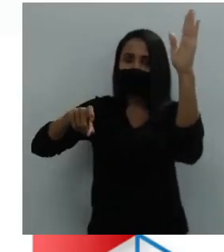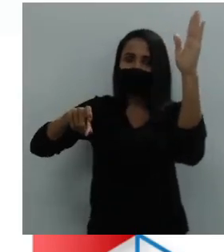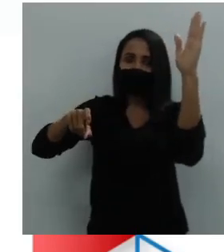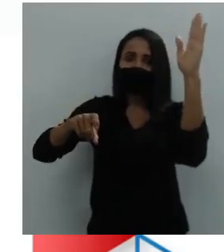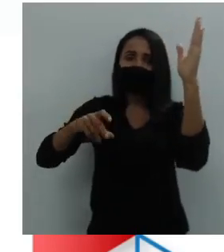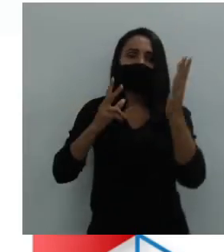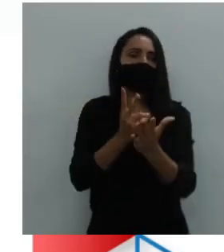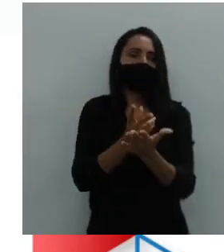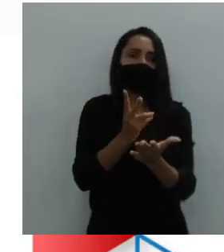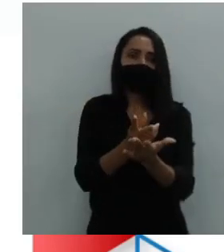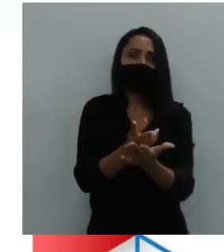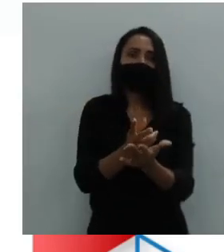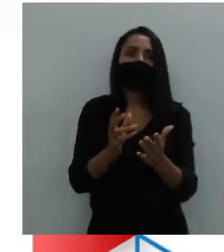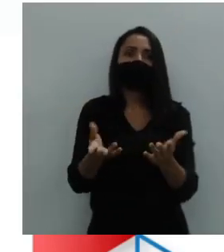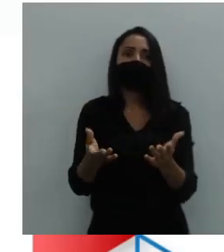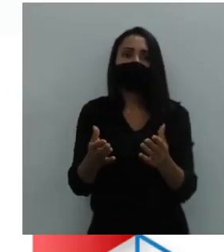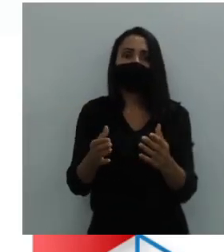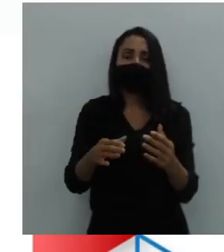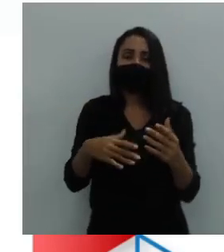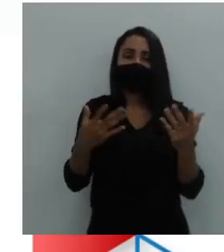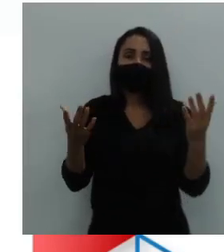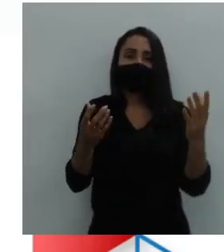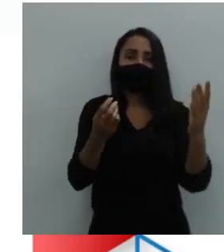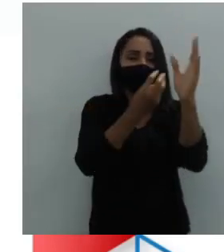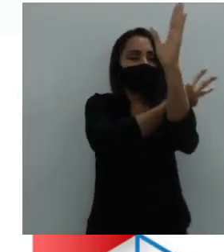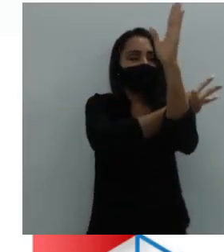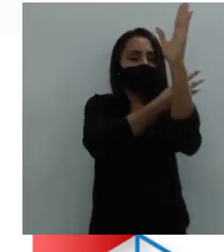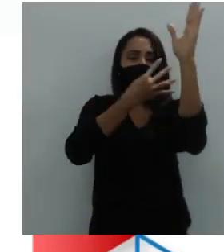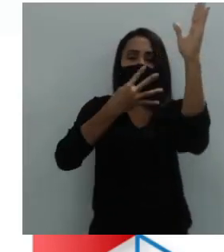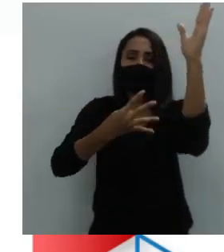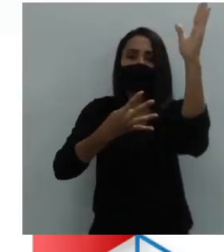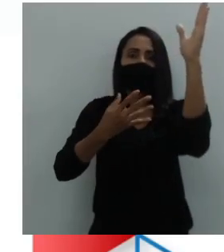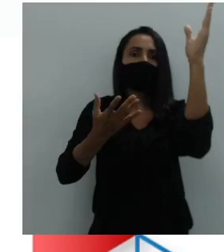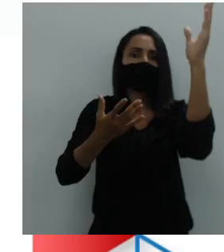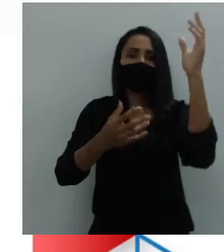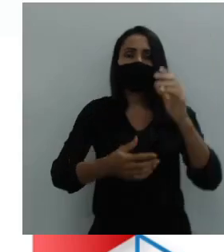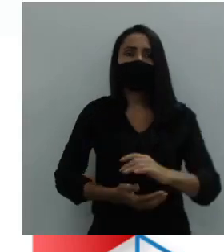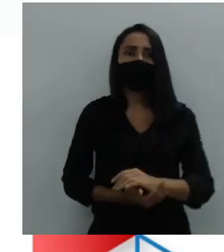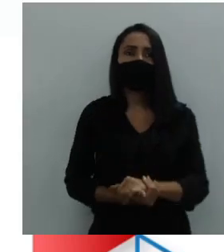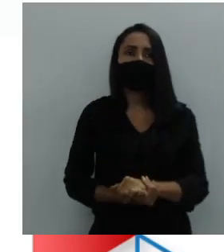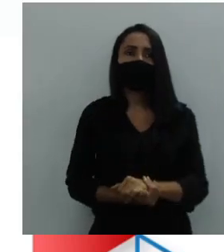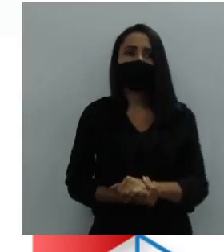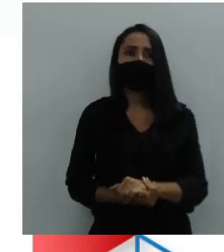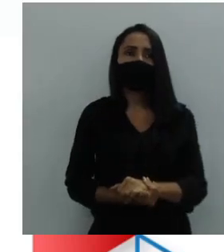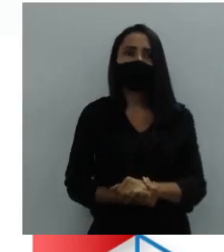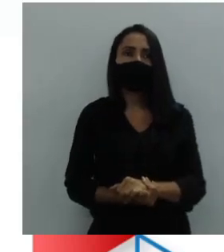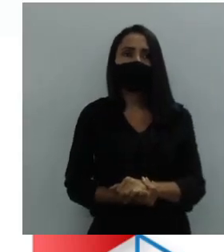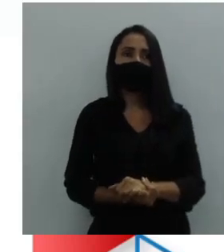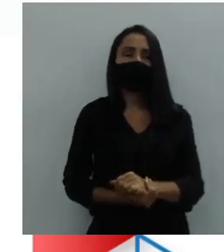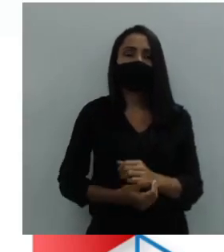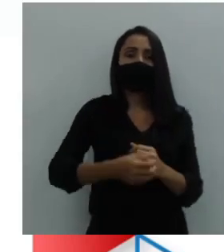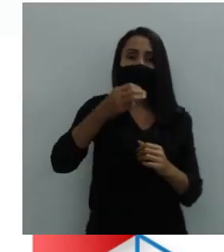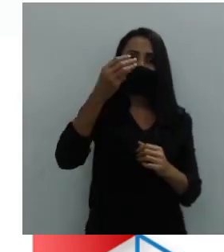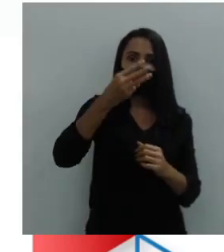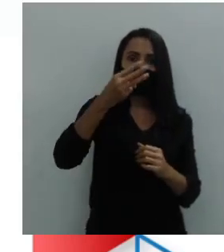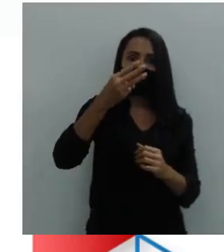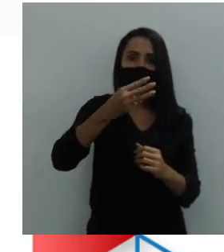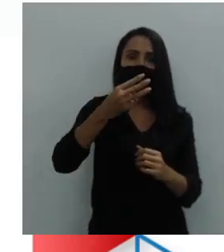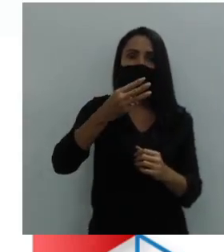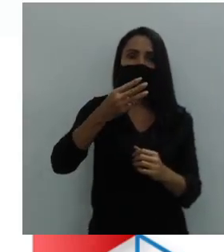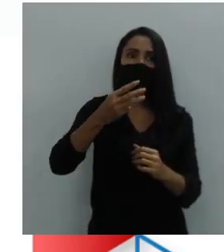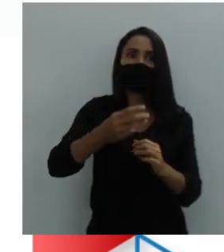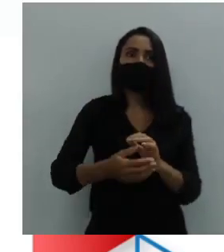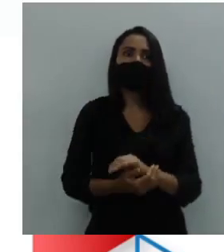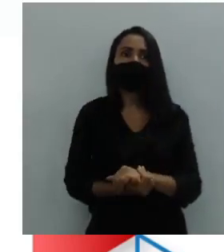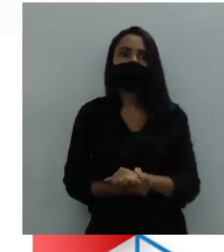mesma medida dos lados do quadrado original. Isso não muda, só mudou o sinal, tá bom? Terceira questão para a gente acompanhar aí,